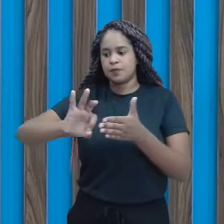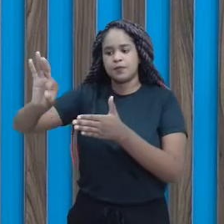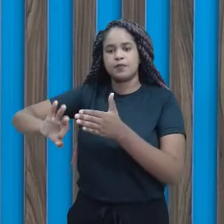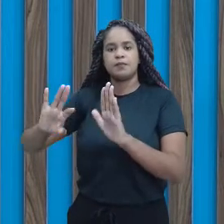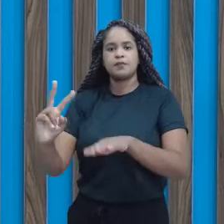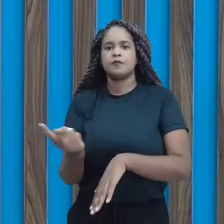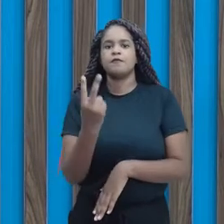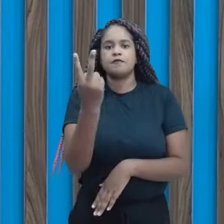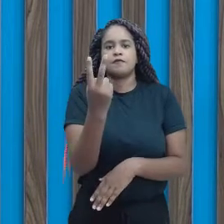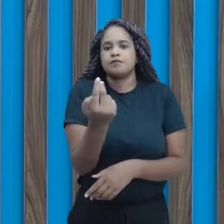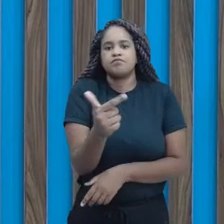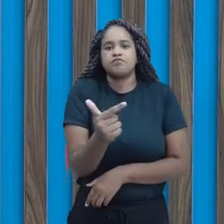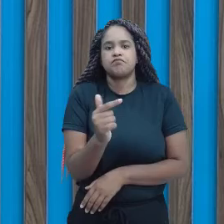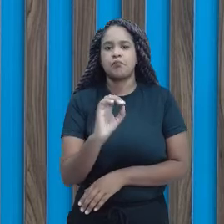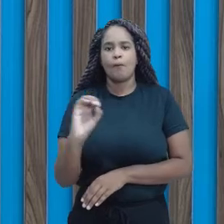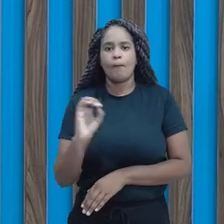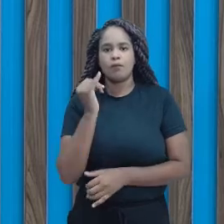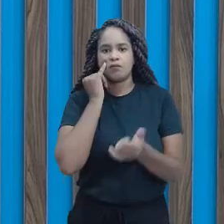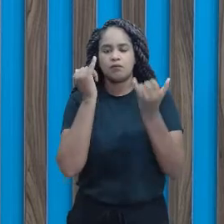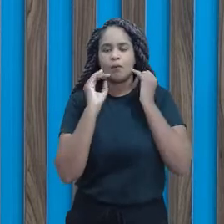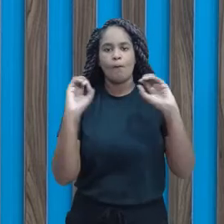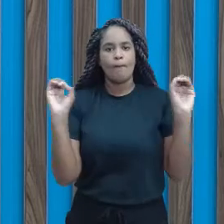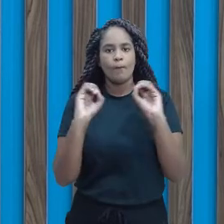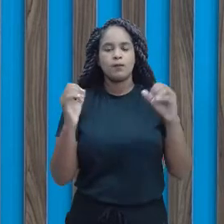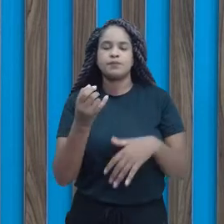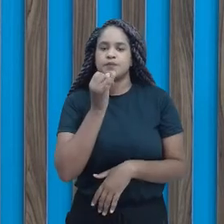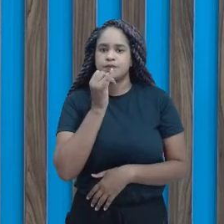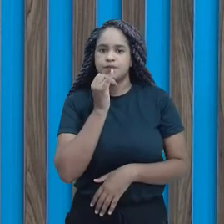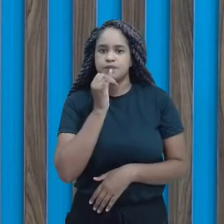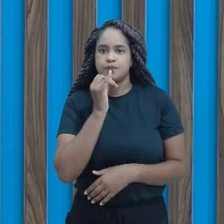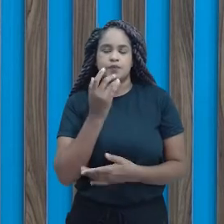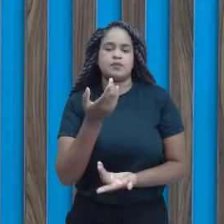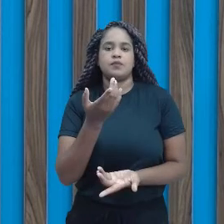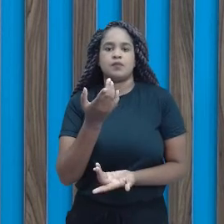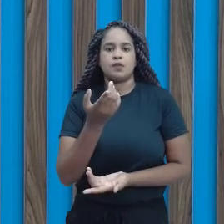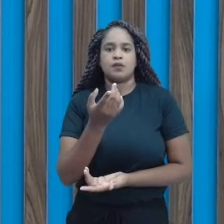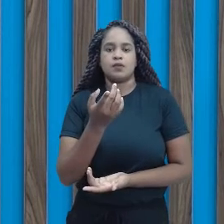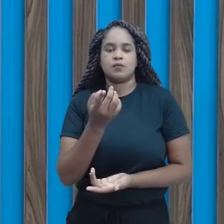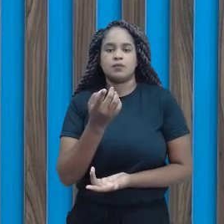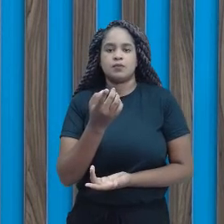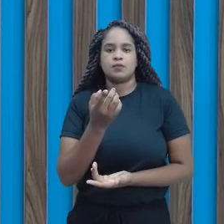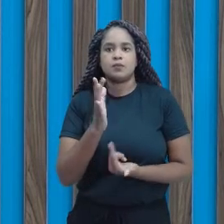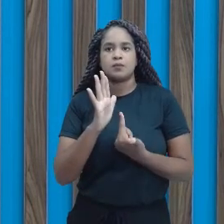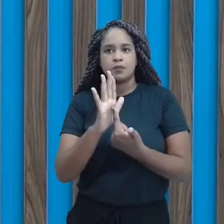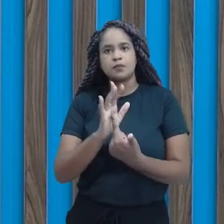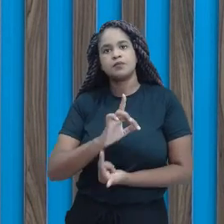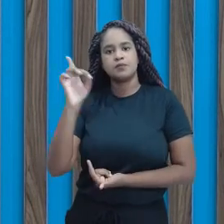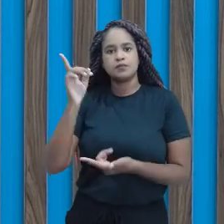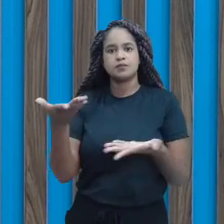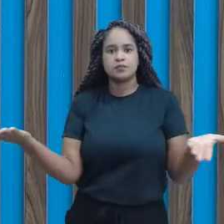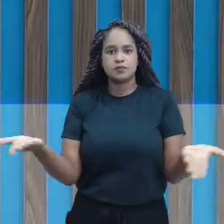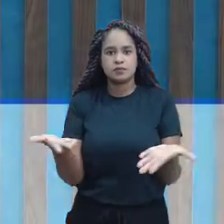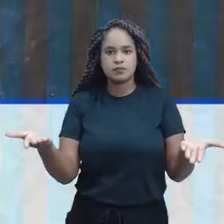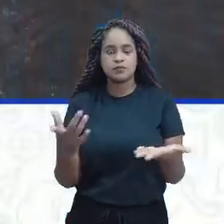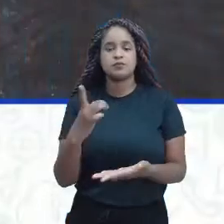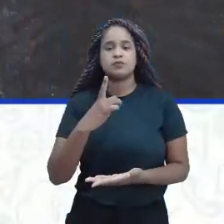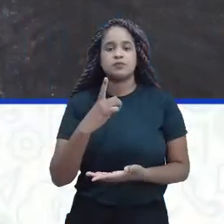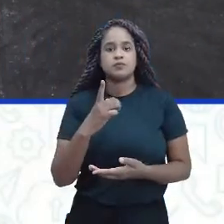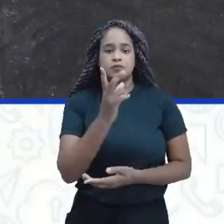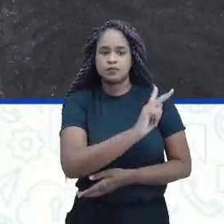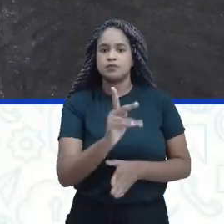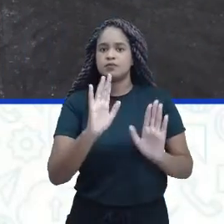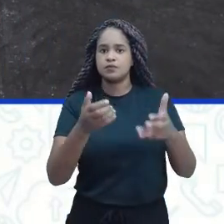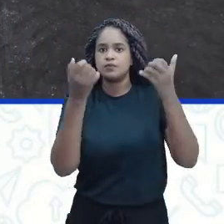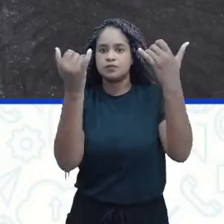de aumento ou de desconto, como foi no exemplo aí que está aparecendo aí na sua tela, que Briane